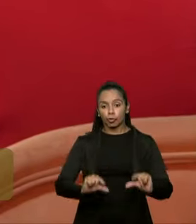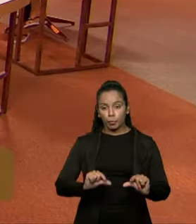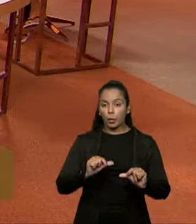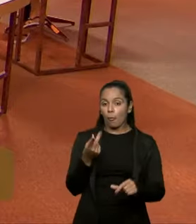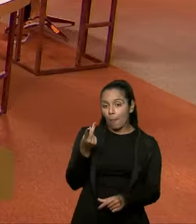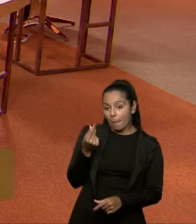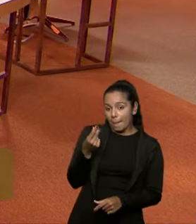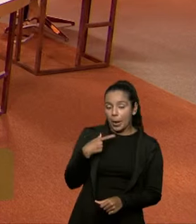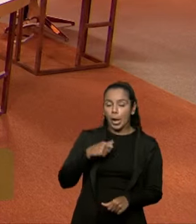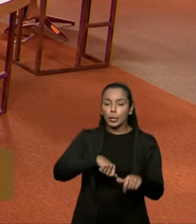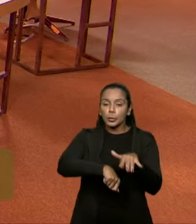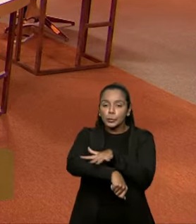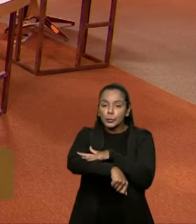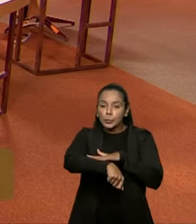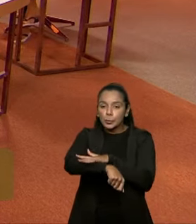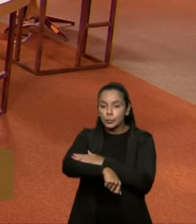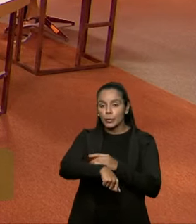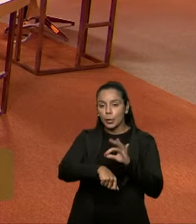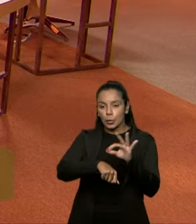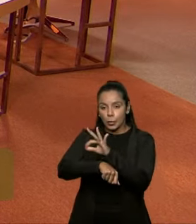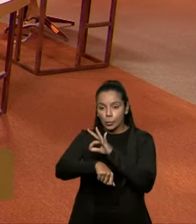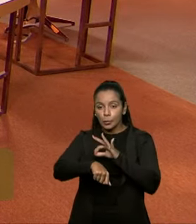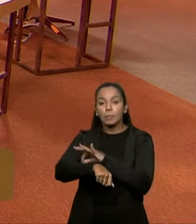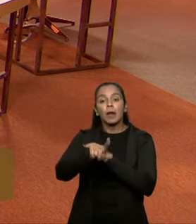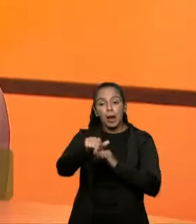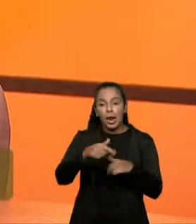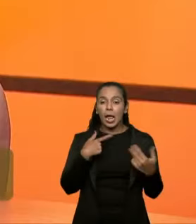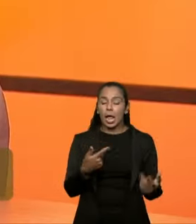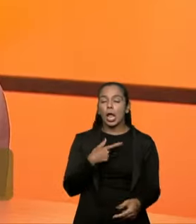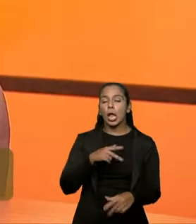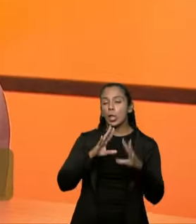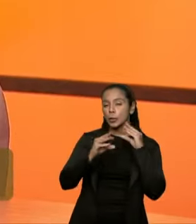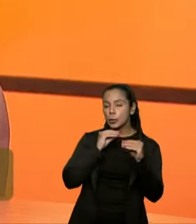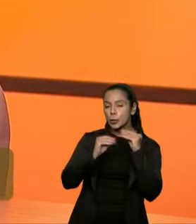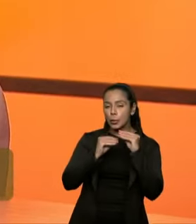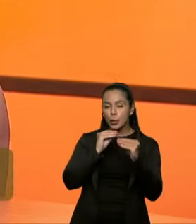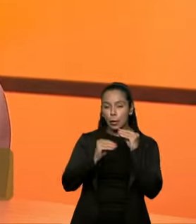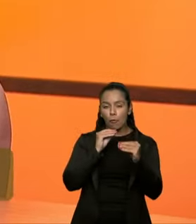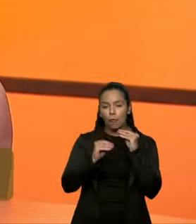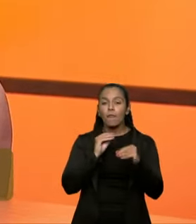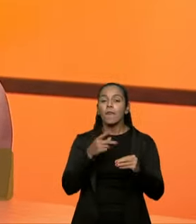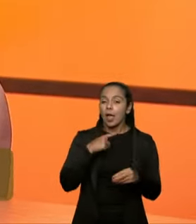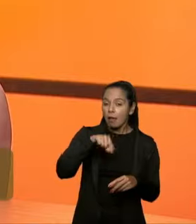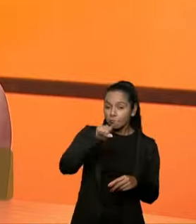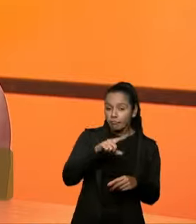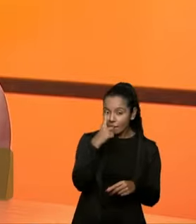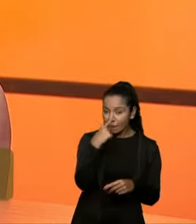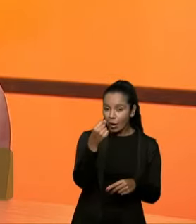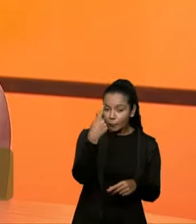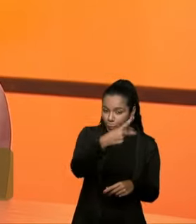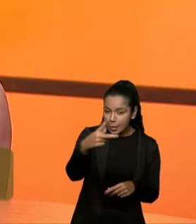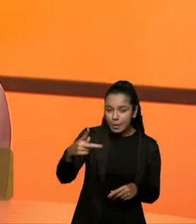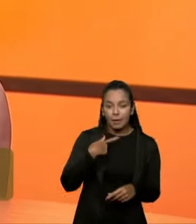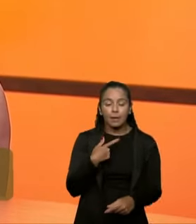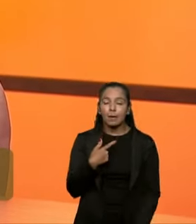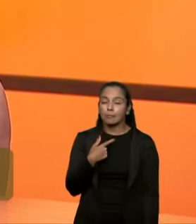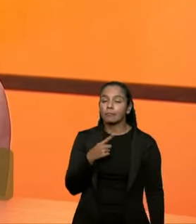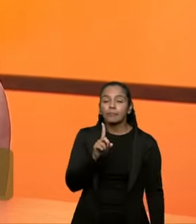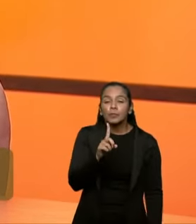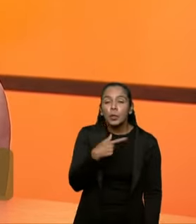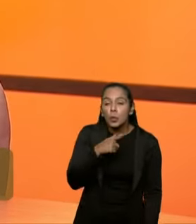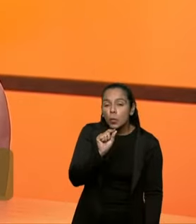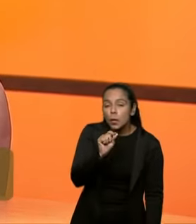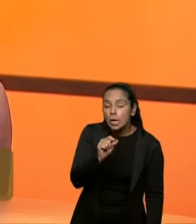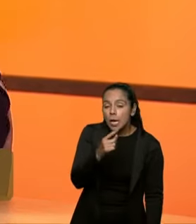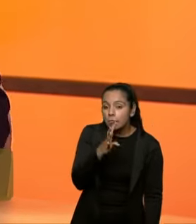tem algum tipo de sangue? Tem aquela novela Sangue Bom, a novela favorita deles é Sangue Bom, porque... Gente, ele não me pega. O Paulo é impressionado.